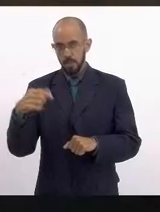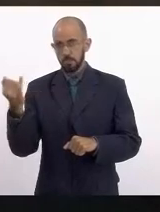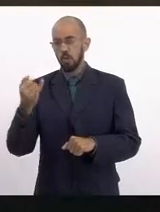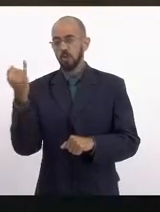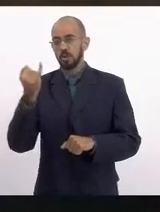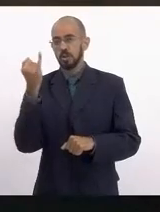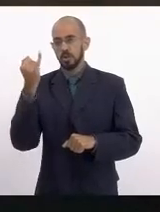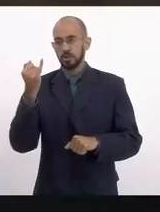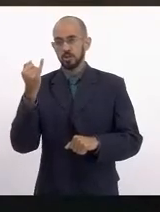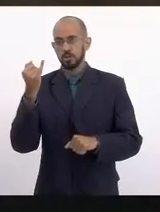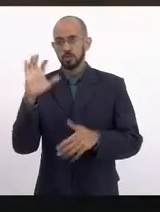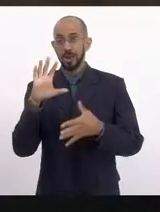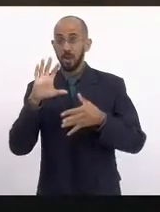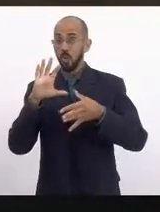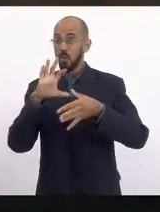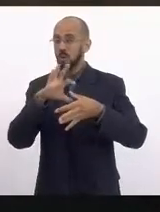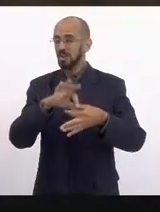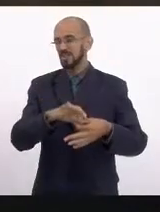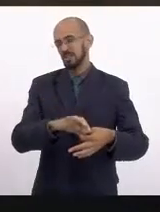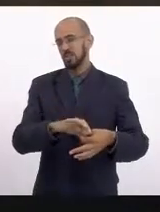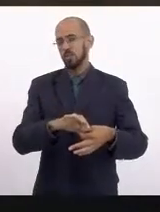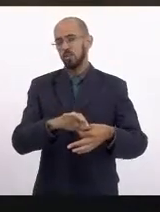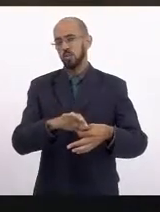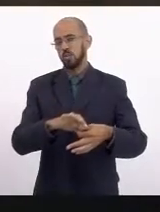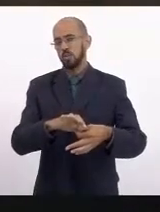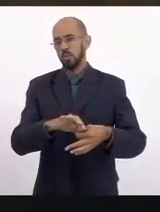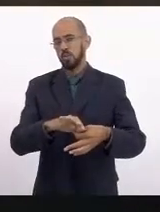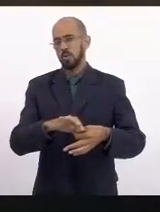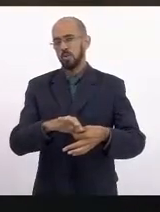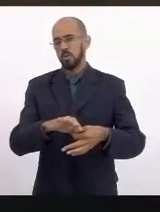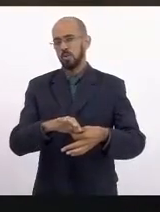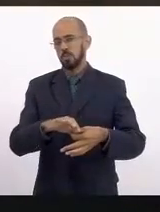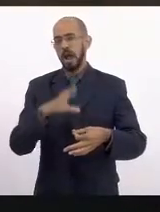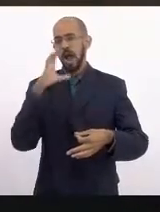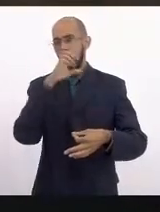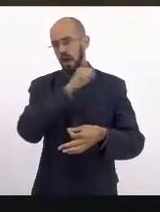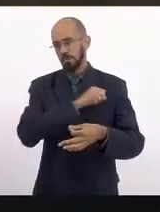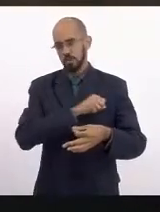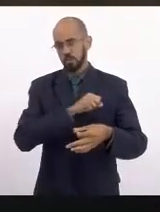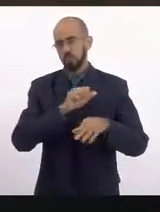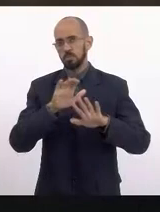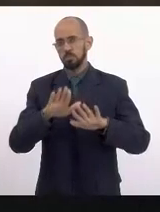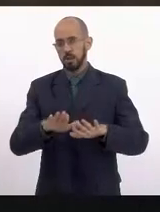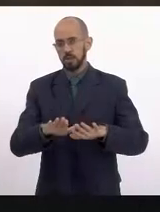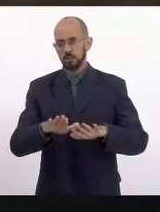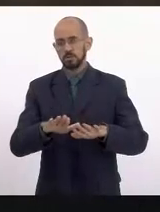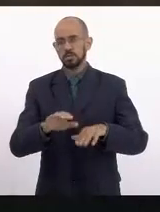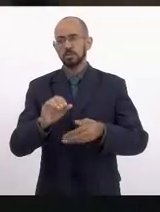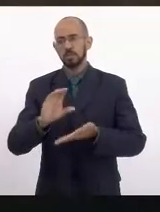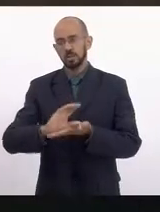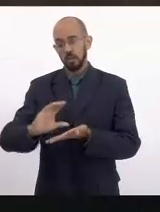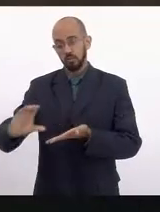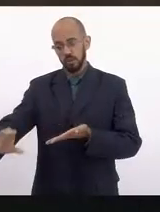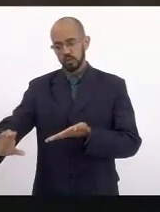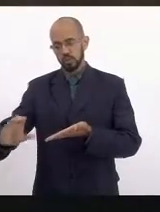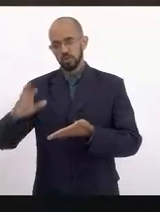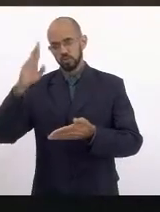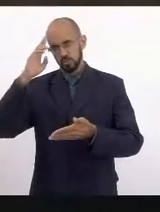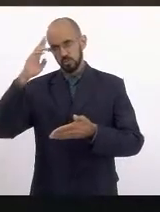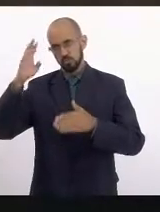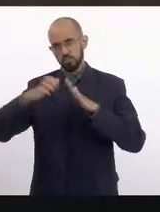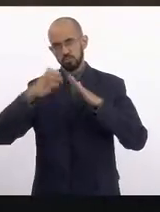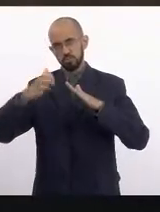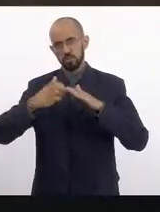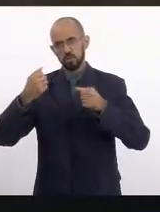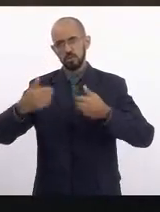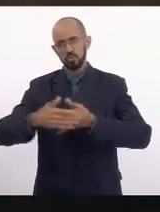pontes aéreas para voos menores voos rápidos que a gente precisa aqui investir no empresariado que está no centro